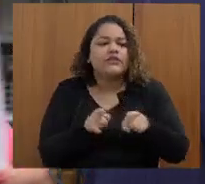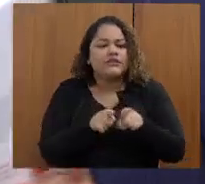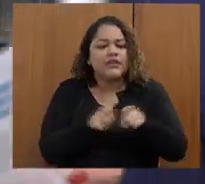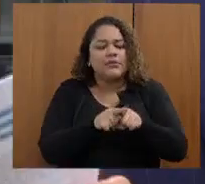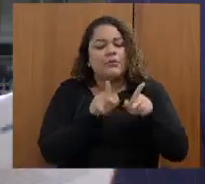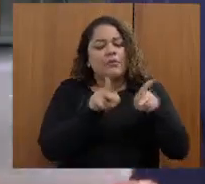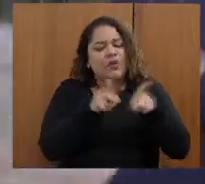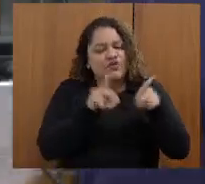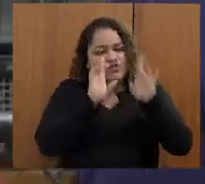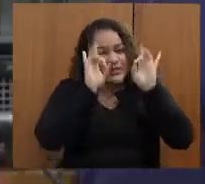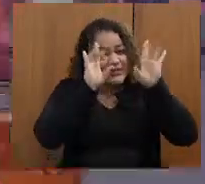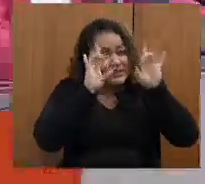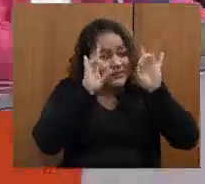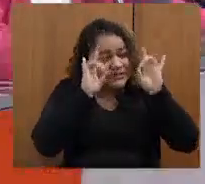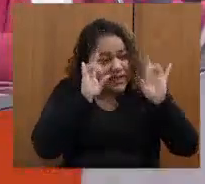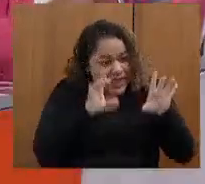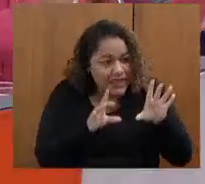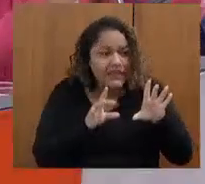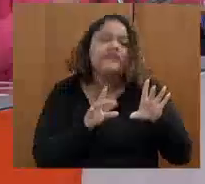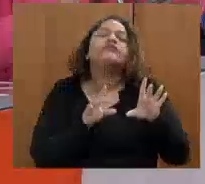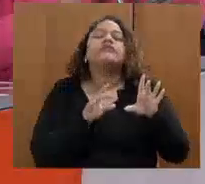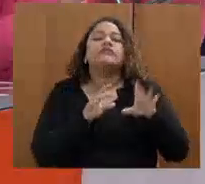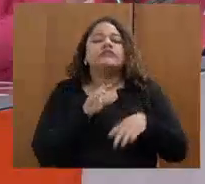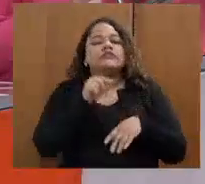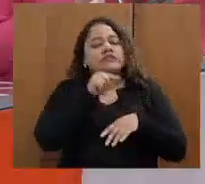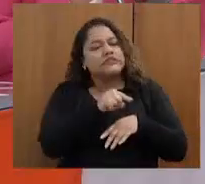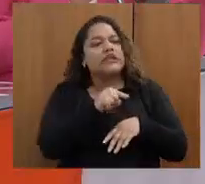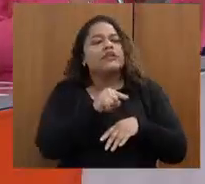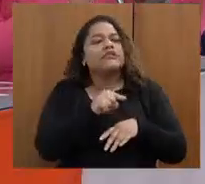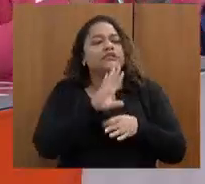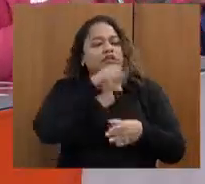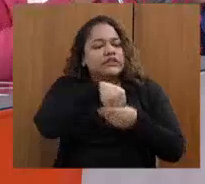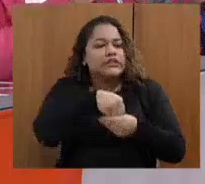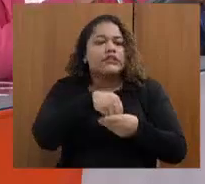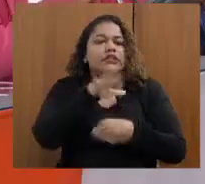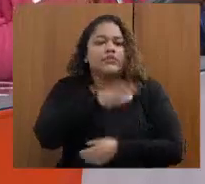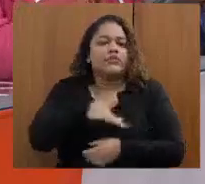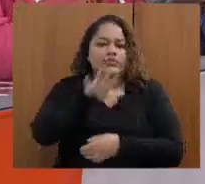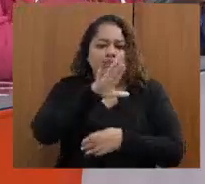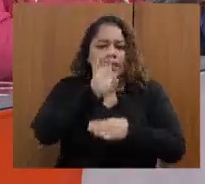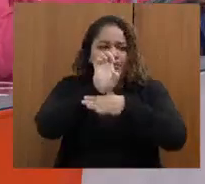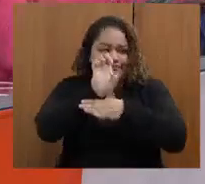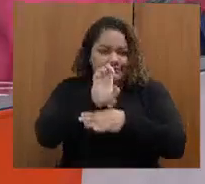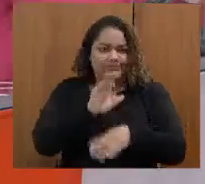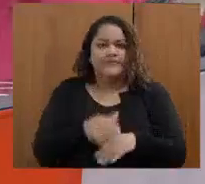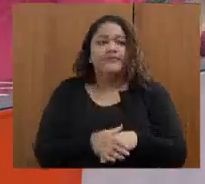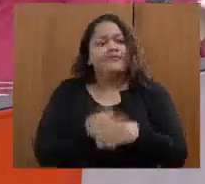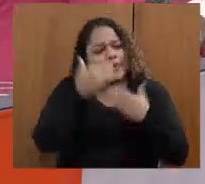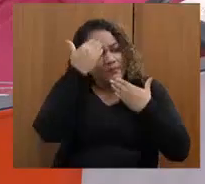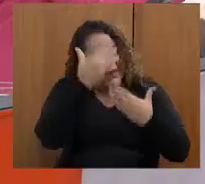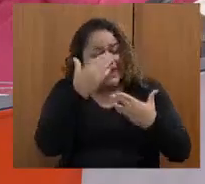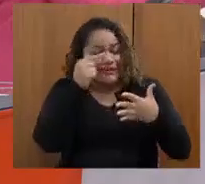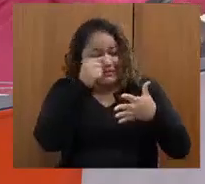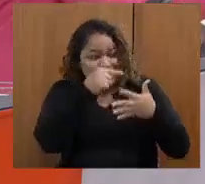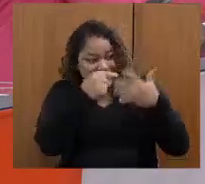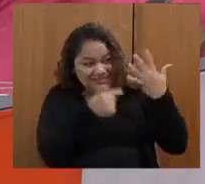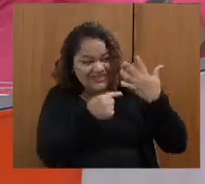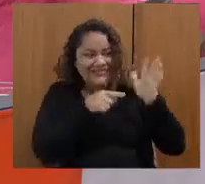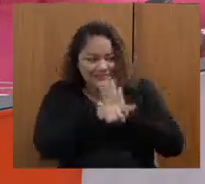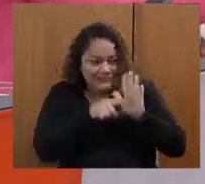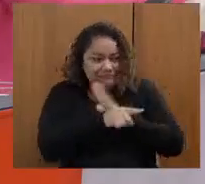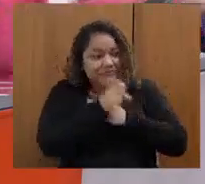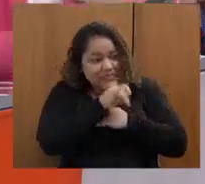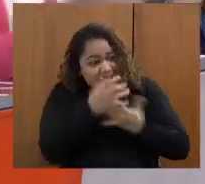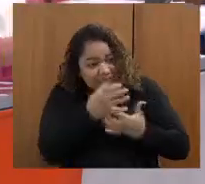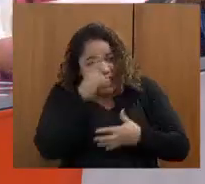Municipal Então são muitas perguntas se o senhor quiser que eu te lembre ao longo da sua resposta estou à disposição Obrigada Presidente Obrigada deputada